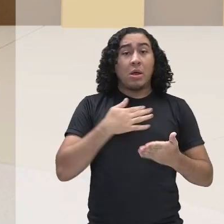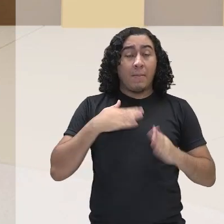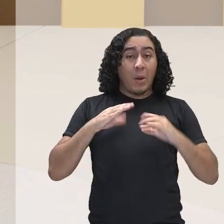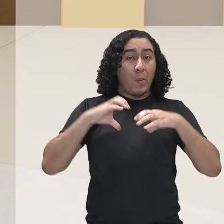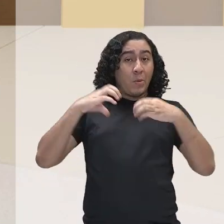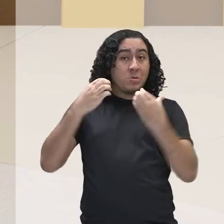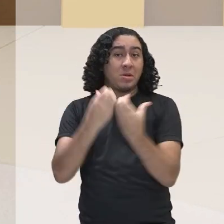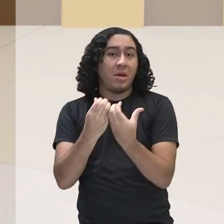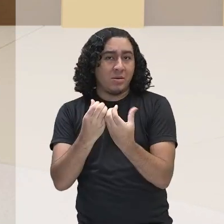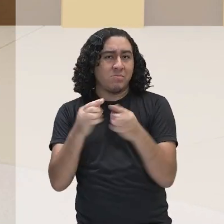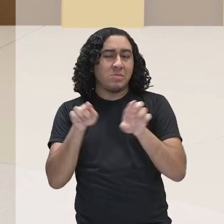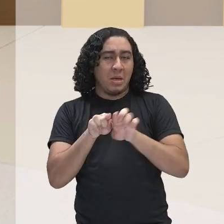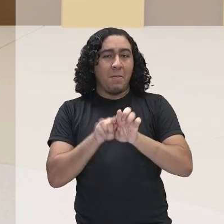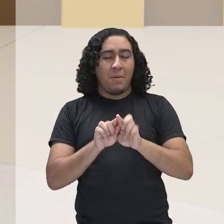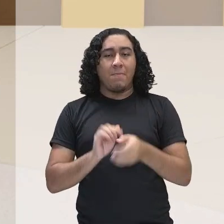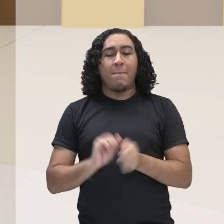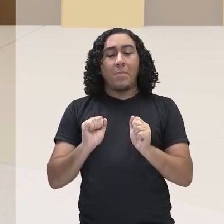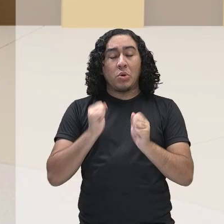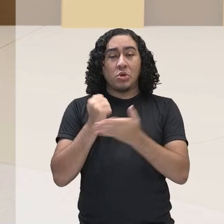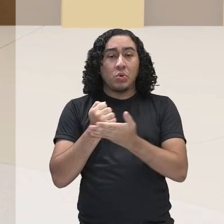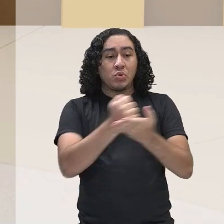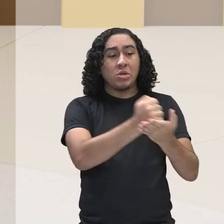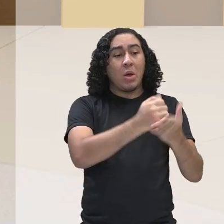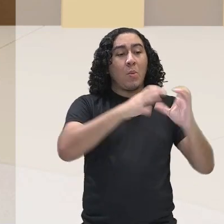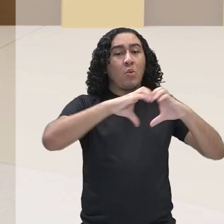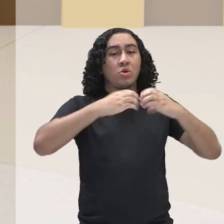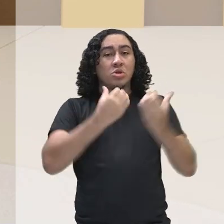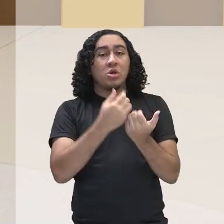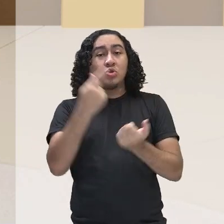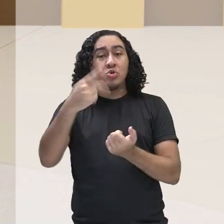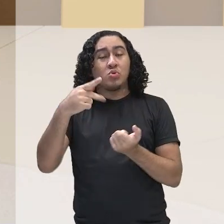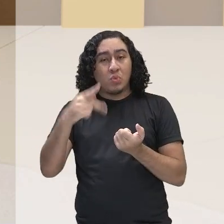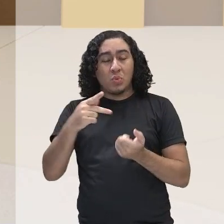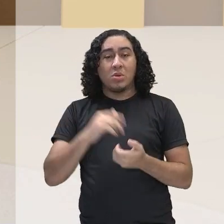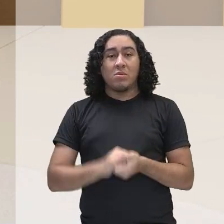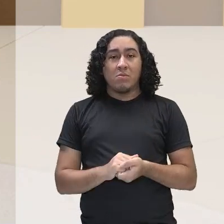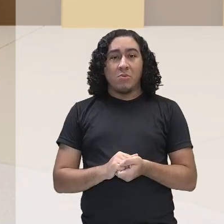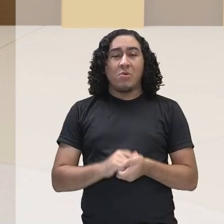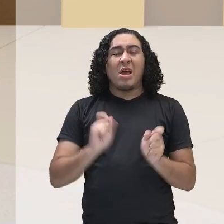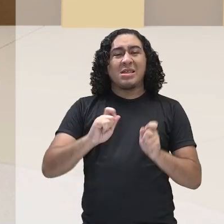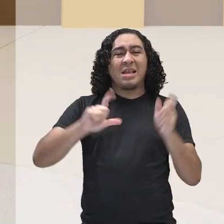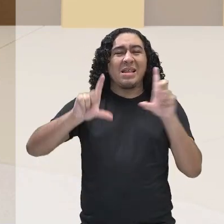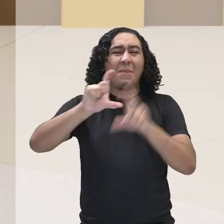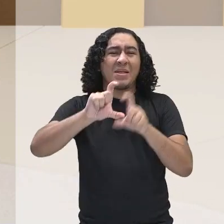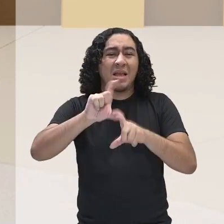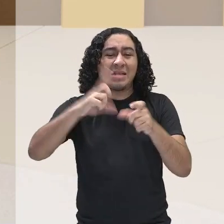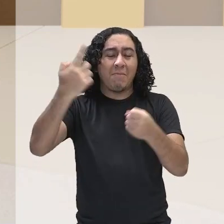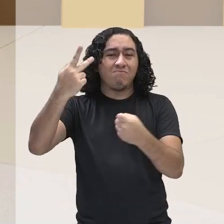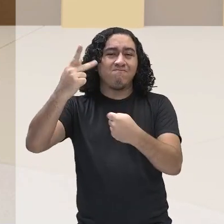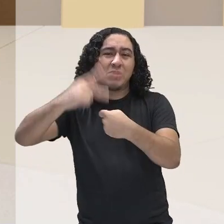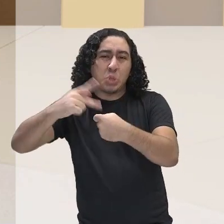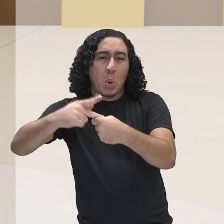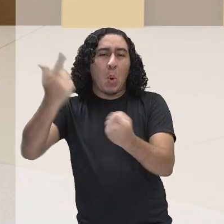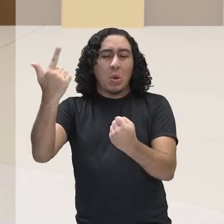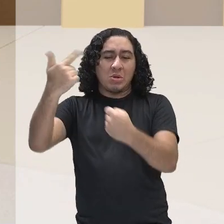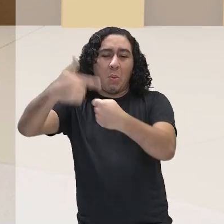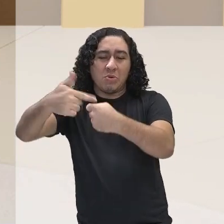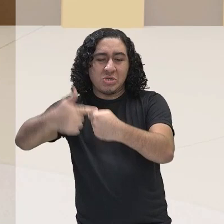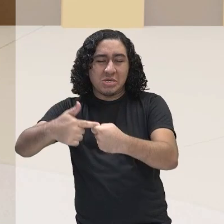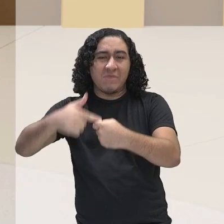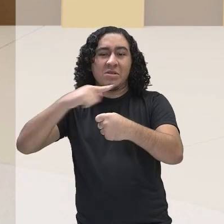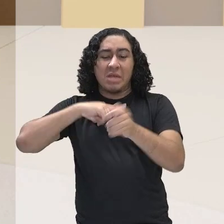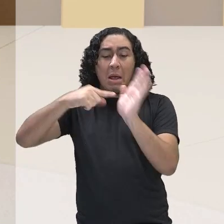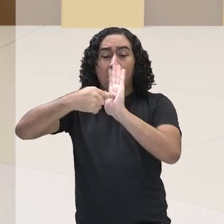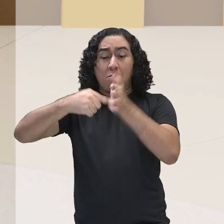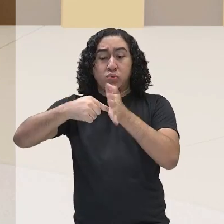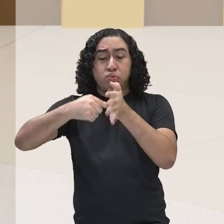pode salvar, de repente, a comunidade de vocês da dependência do diesel, né? Da dependência do combustível que alimenta o motor